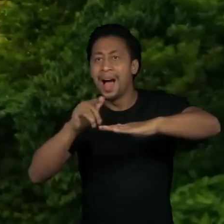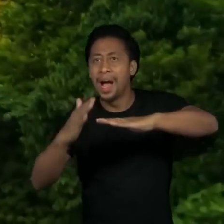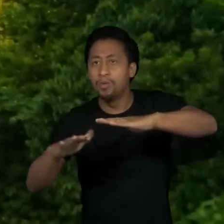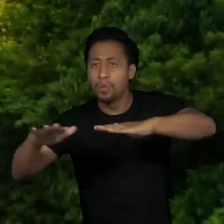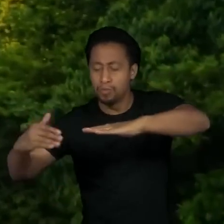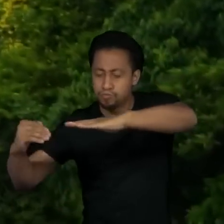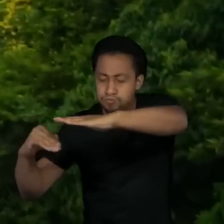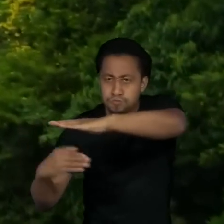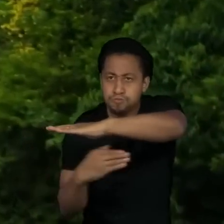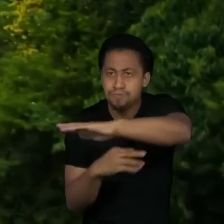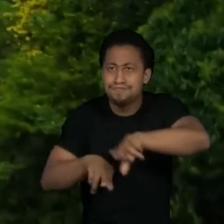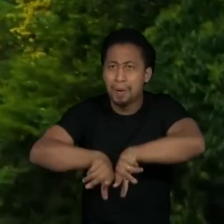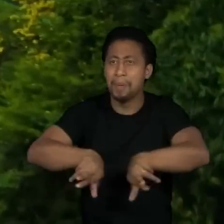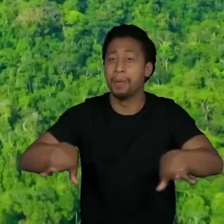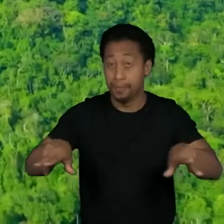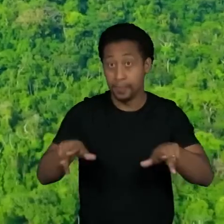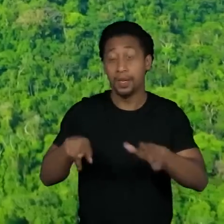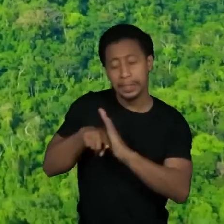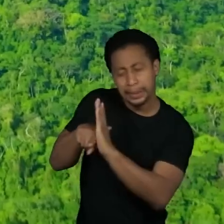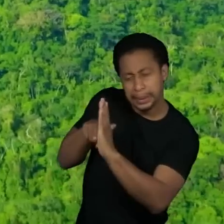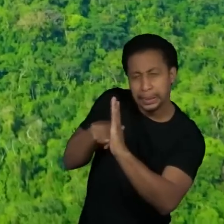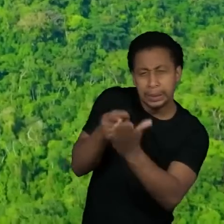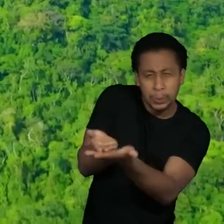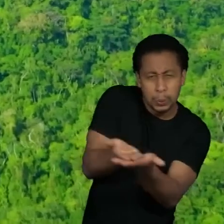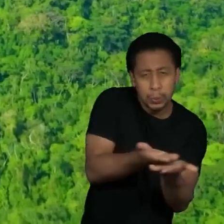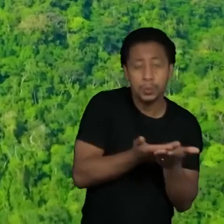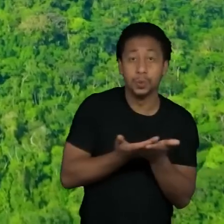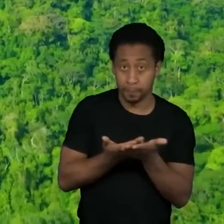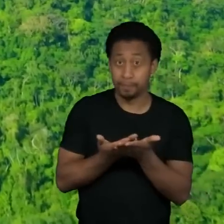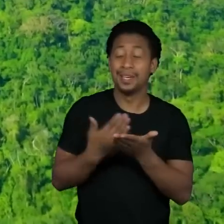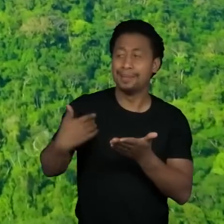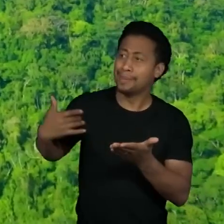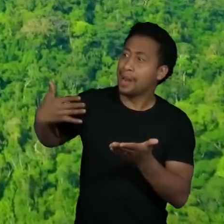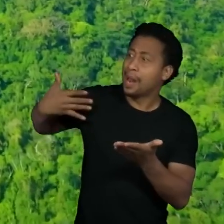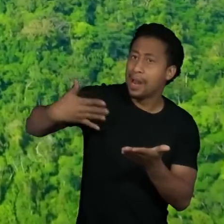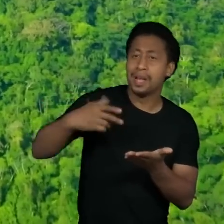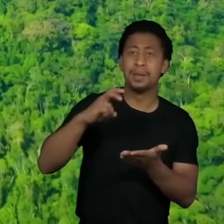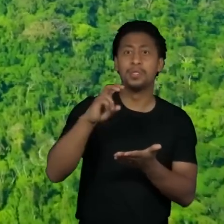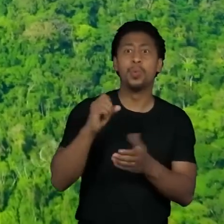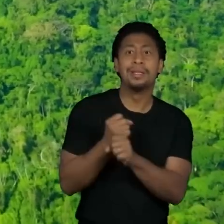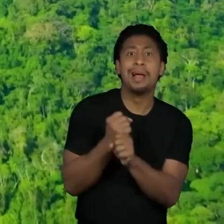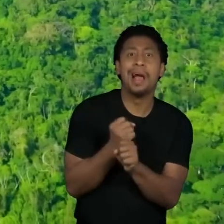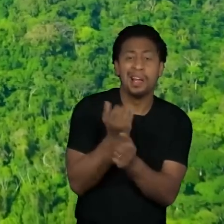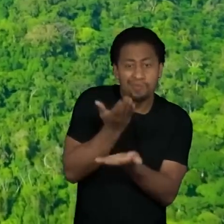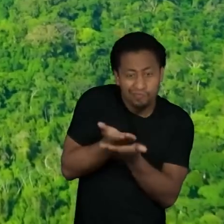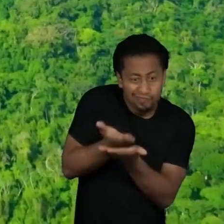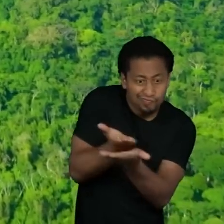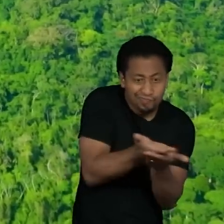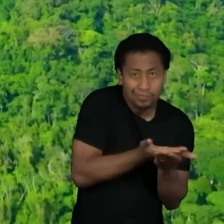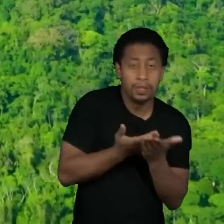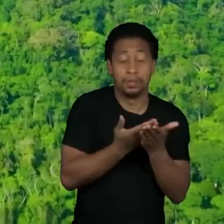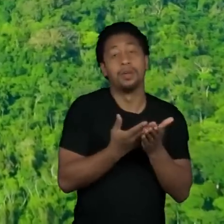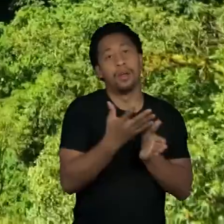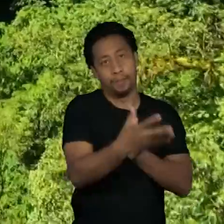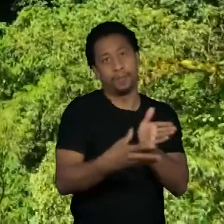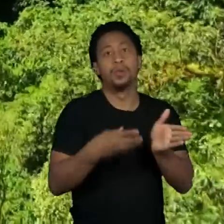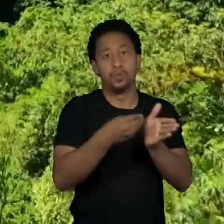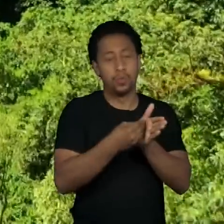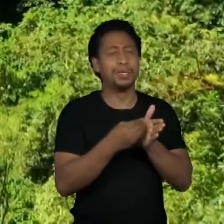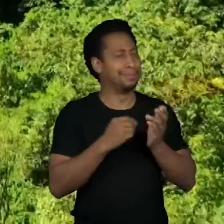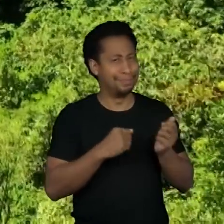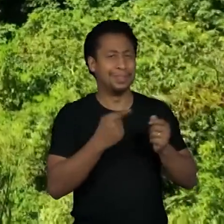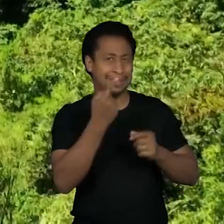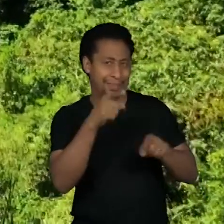a estudar a Amazônia, a maior floresta tropical do planeta. A intensa trajetória de Lovejoy foi além